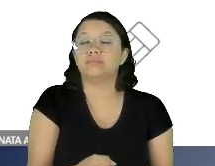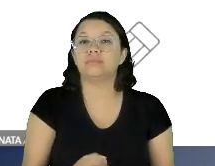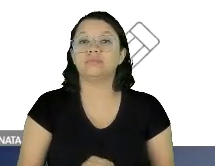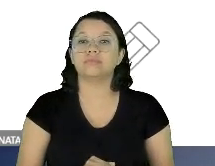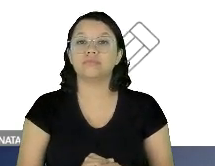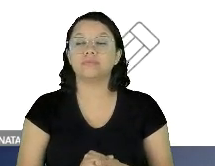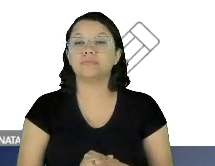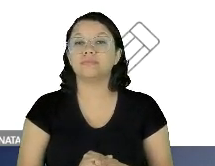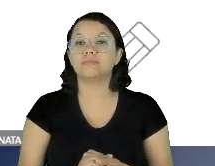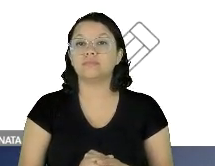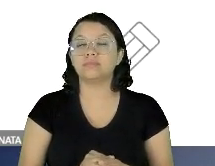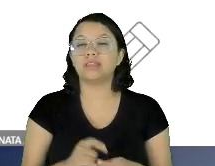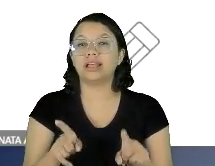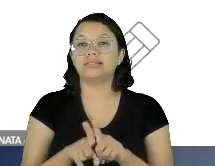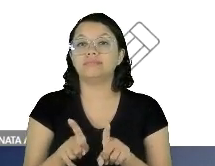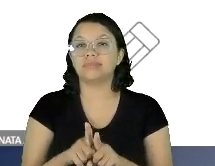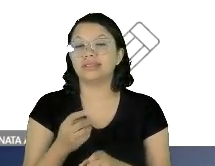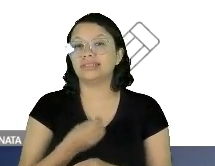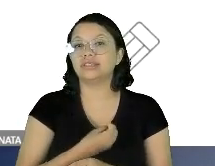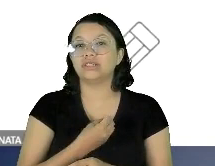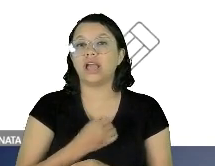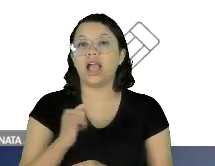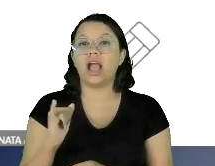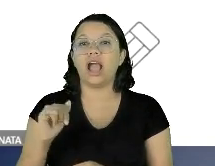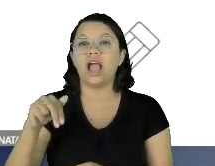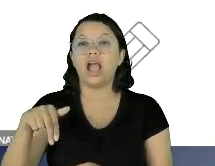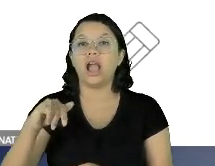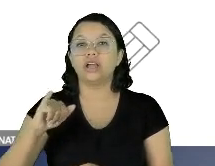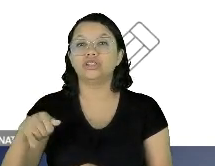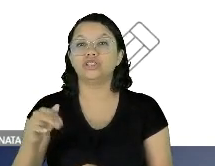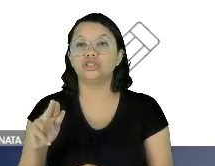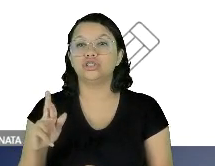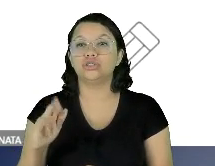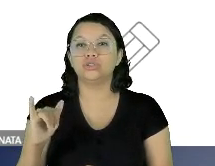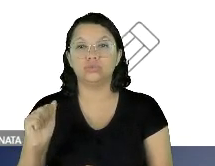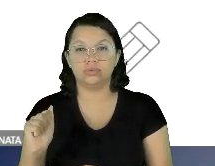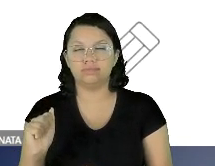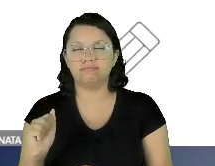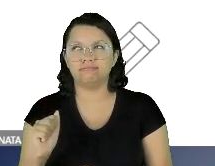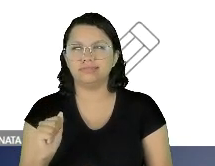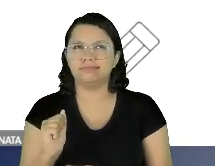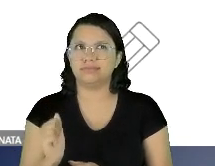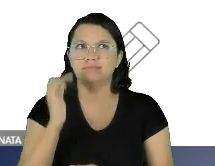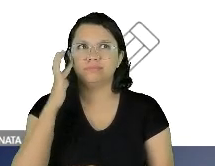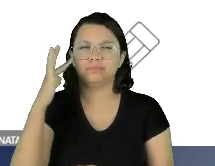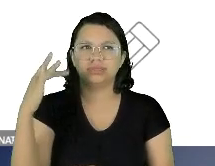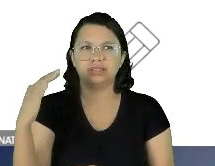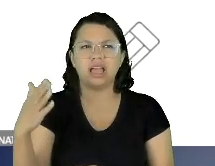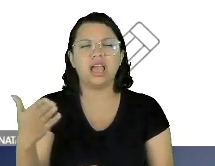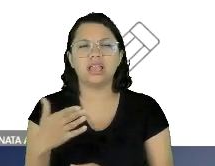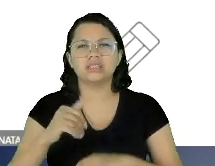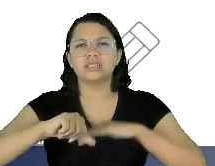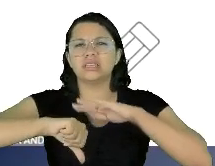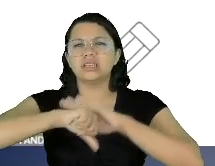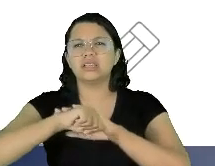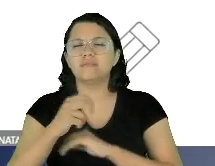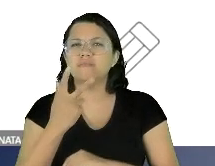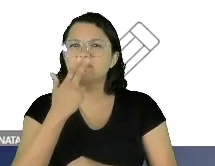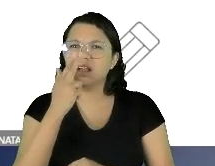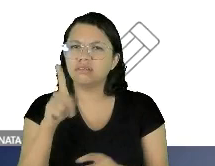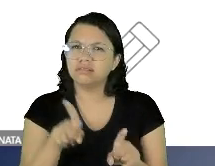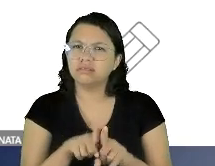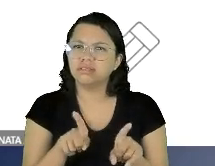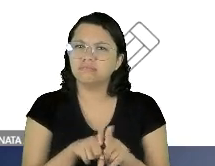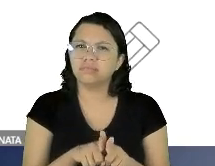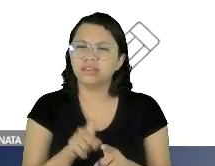existe a injúria. A gente poderia pensar assim, nossa, mas esse crime também é parecido com a injúria, né? Que é a